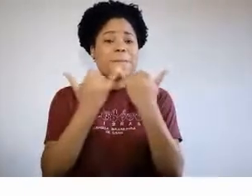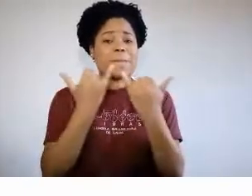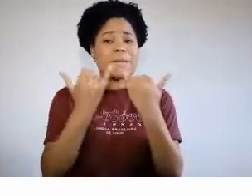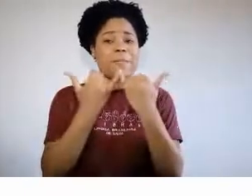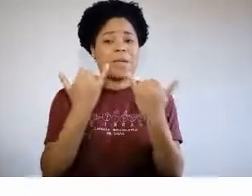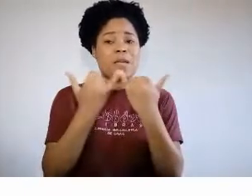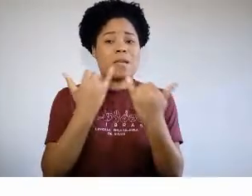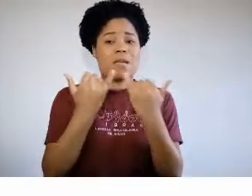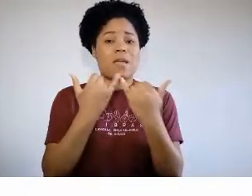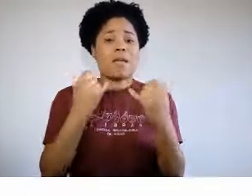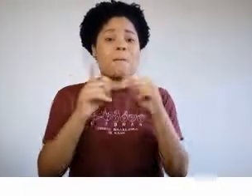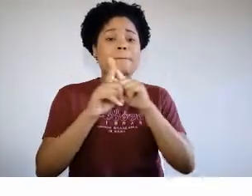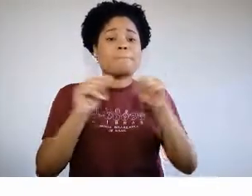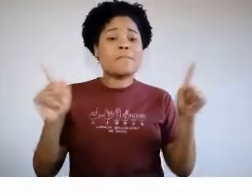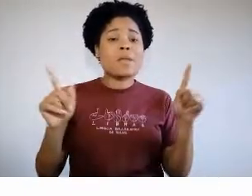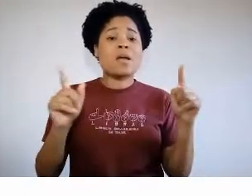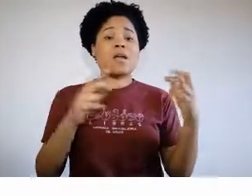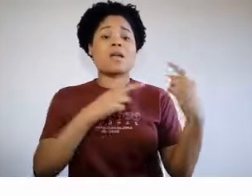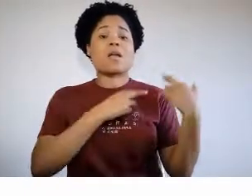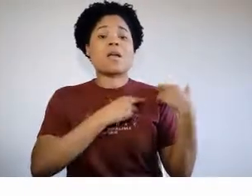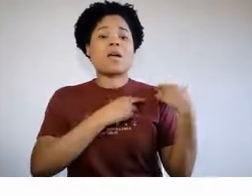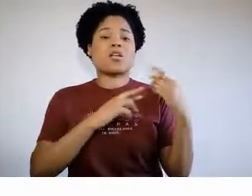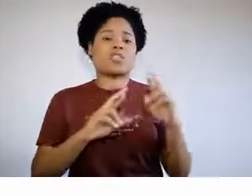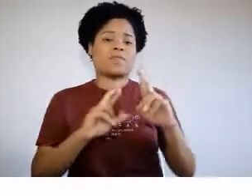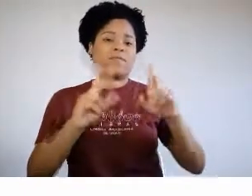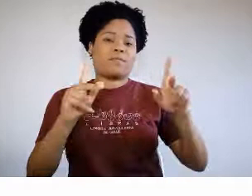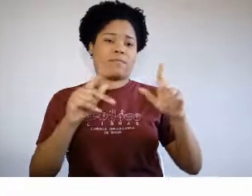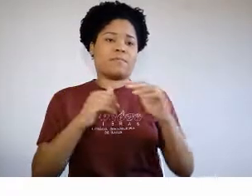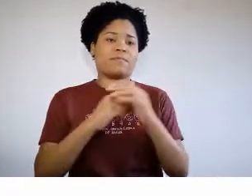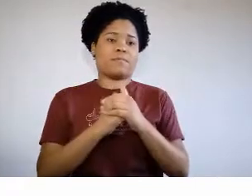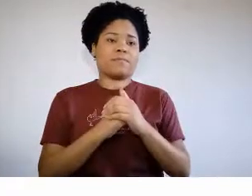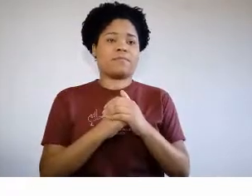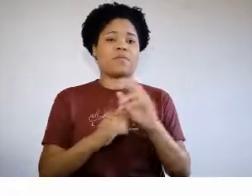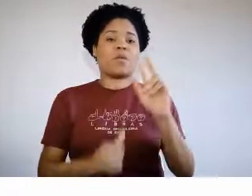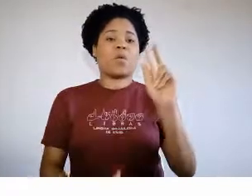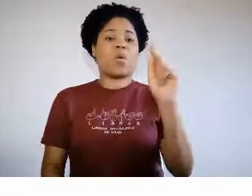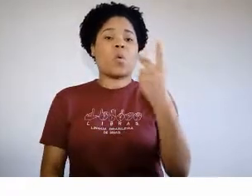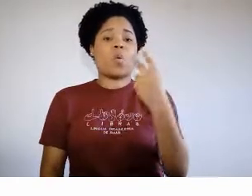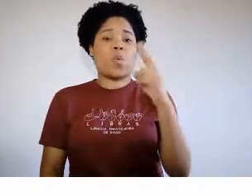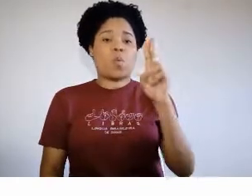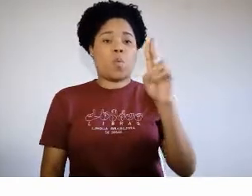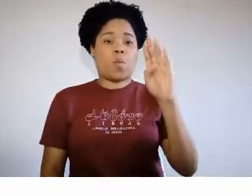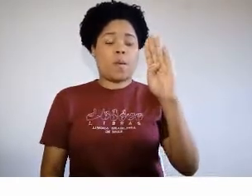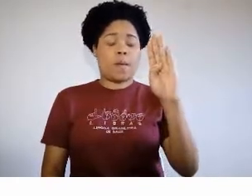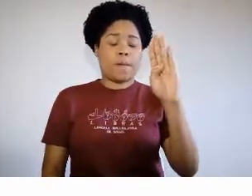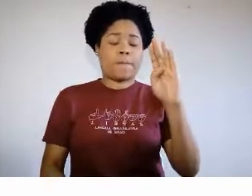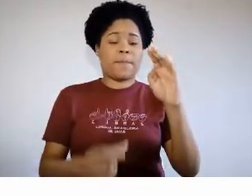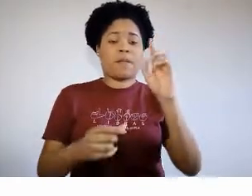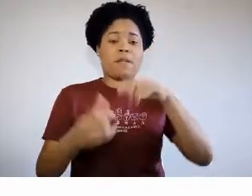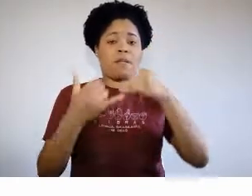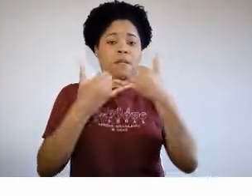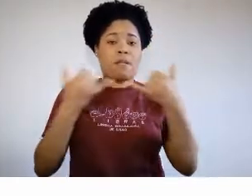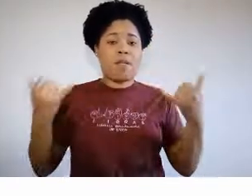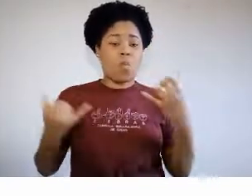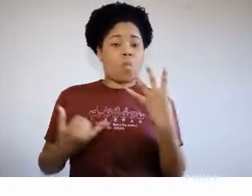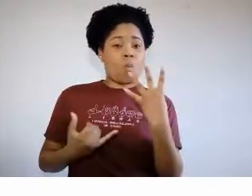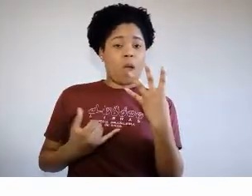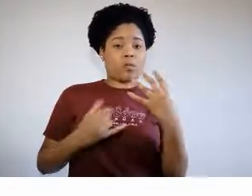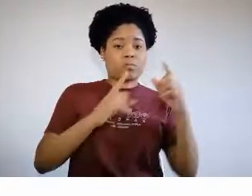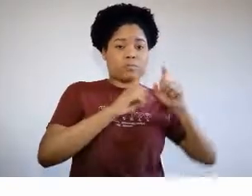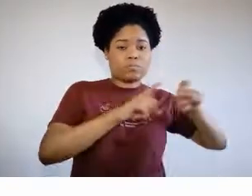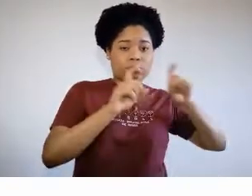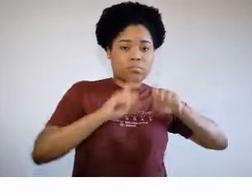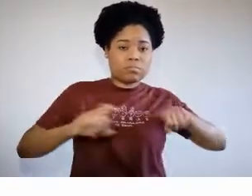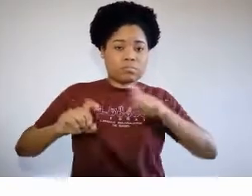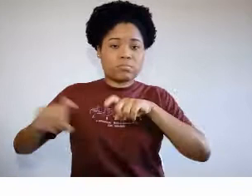fisicamente. Só a aparência que é parecida, mas o funcionamento deles é diferente. Aqui nós temos uma rede com